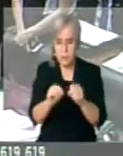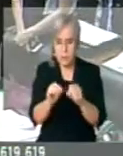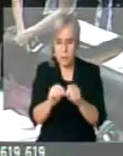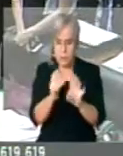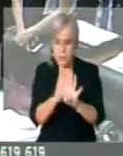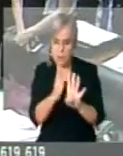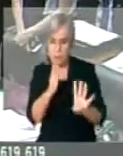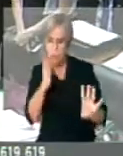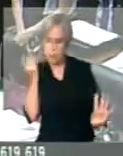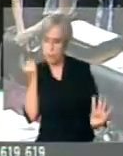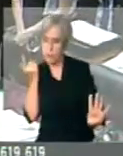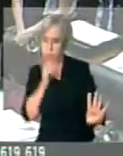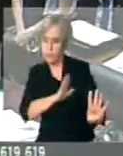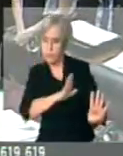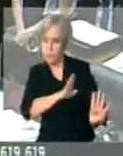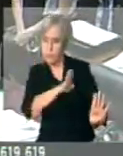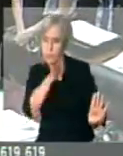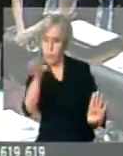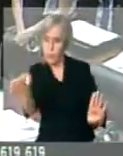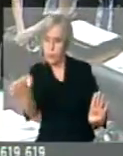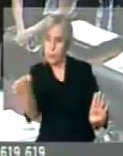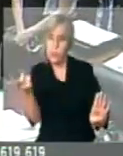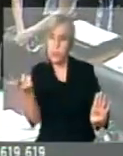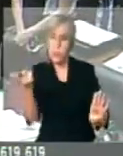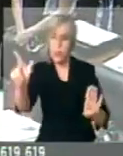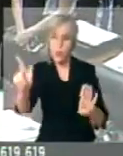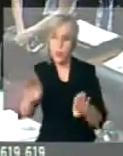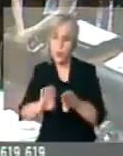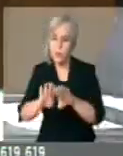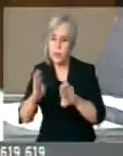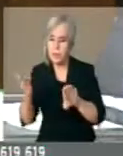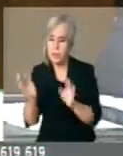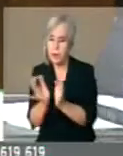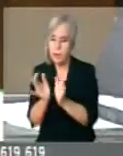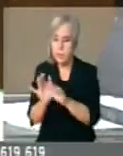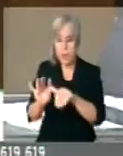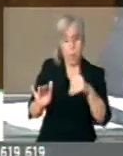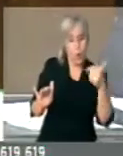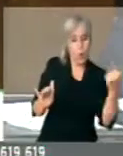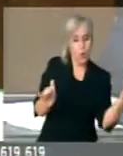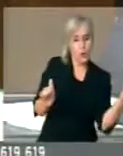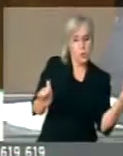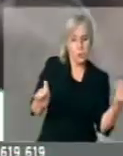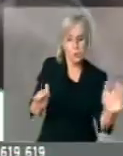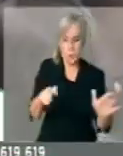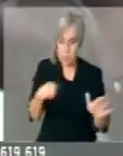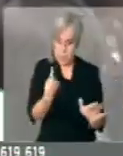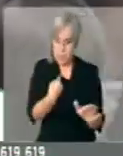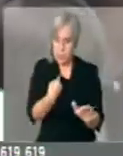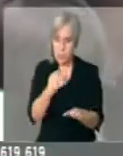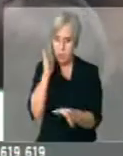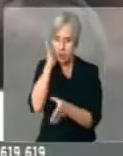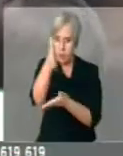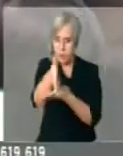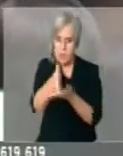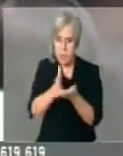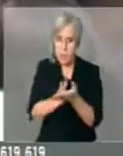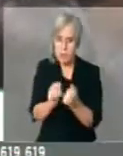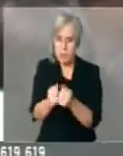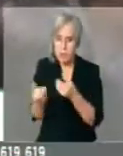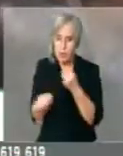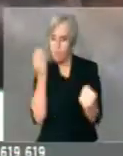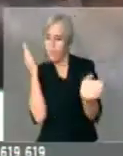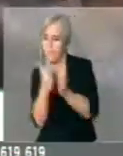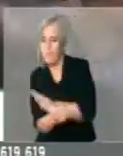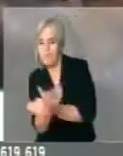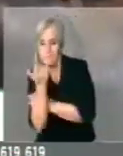cá e conseguiram passar na outra porta, e os outros ficaram do outro lado e nós no meio. Não tínhamos como fugir